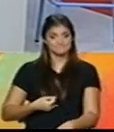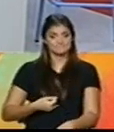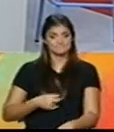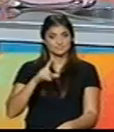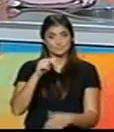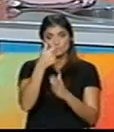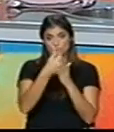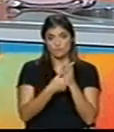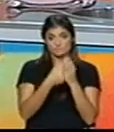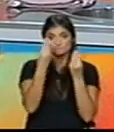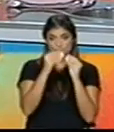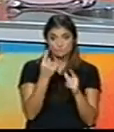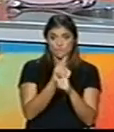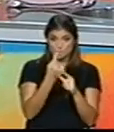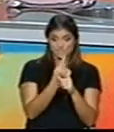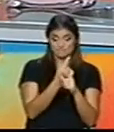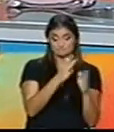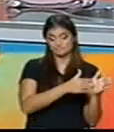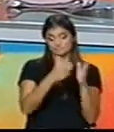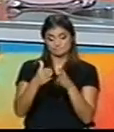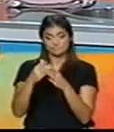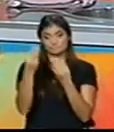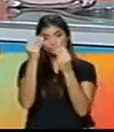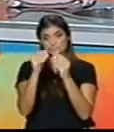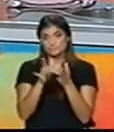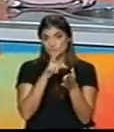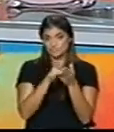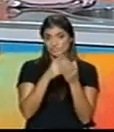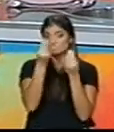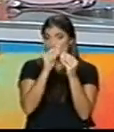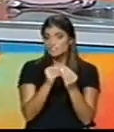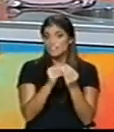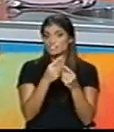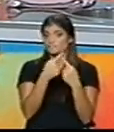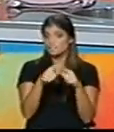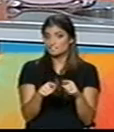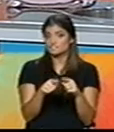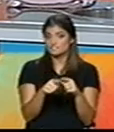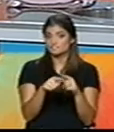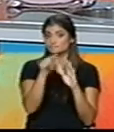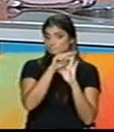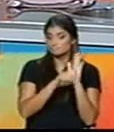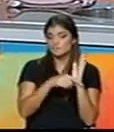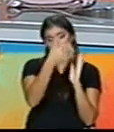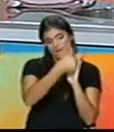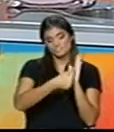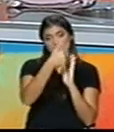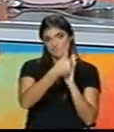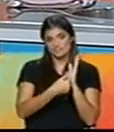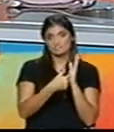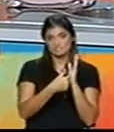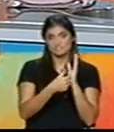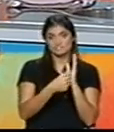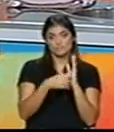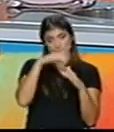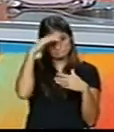blog é uma coisa e escrever em livro é outra, não é? A escrita é totalmente diferente, o conteúdo é página a página, portanto, deu muito,